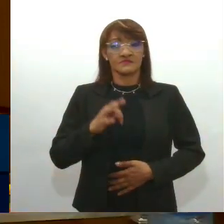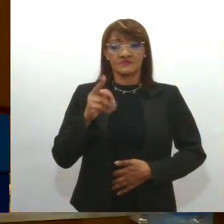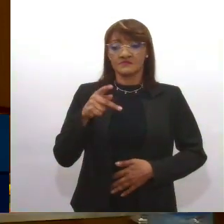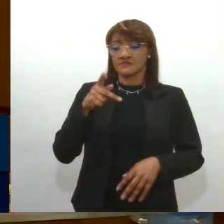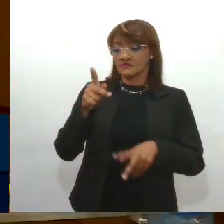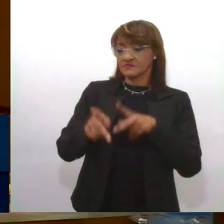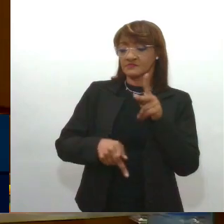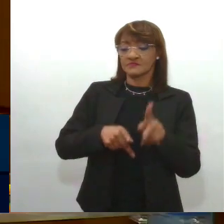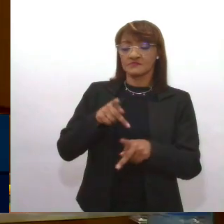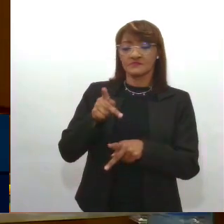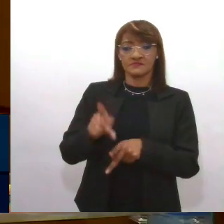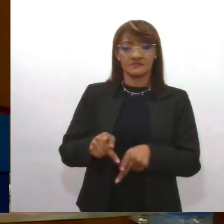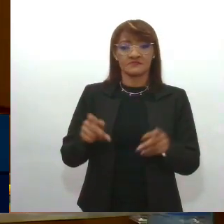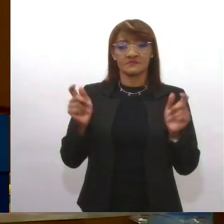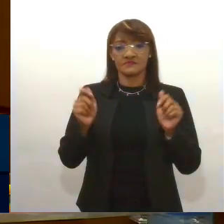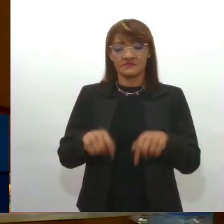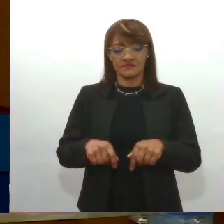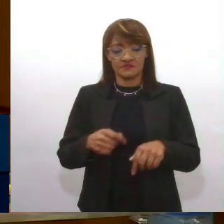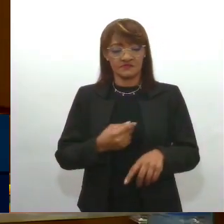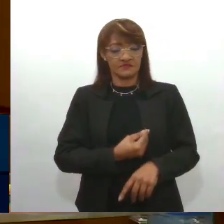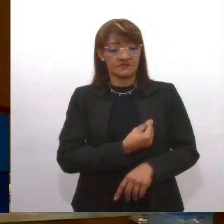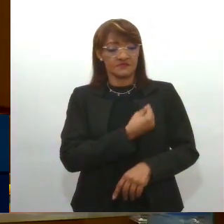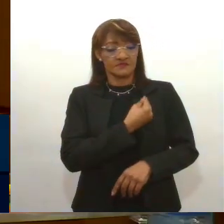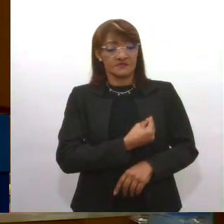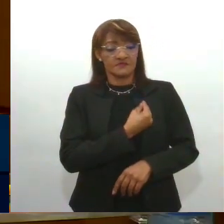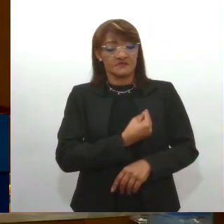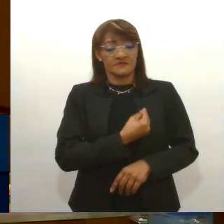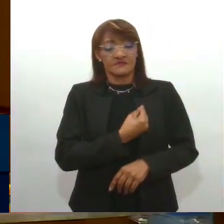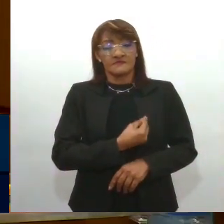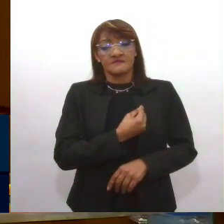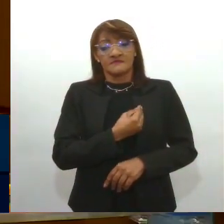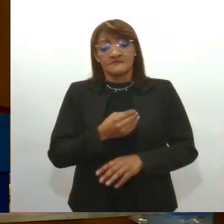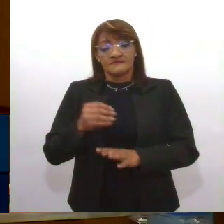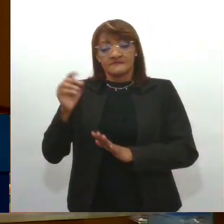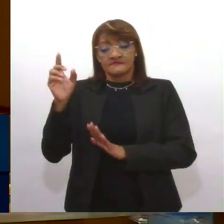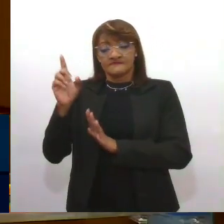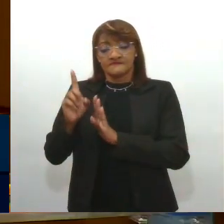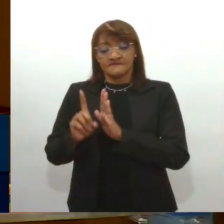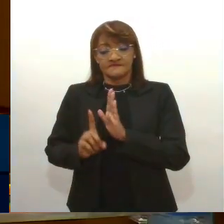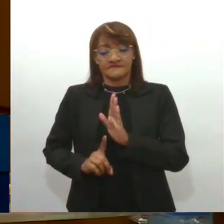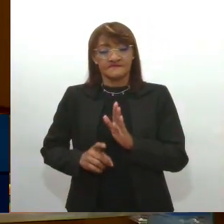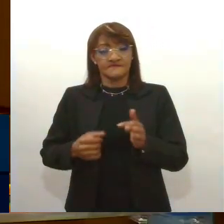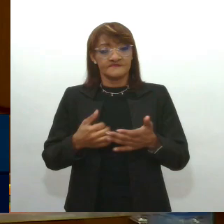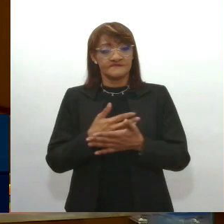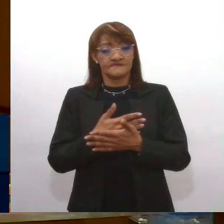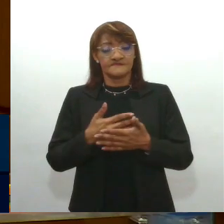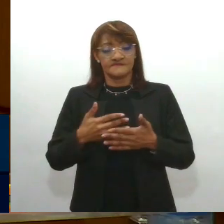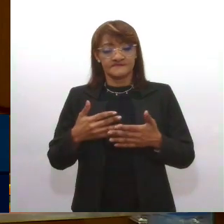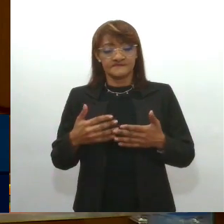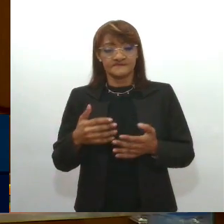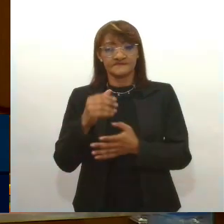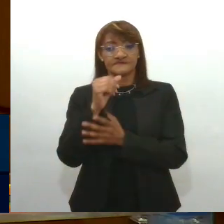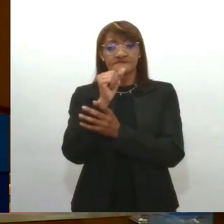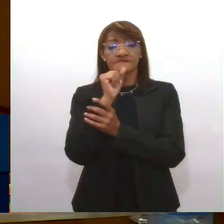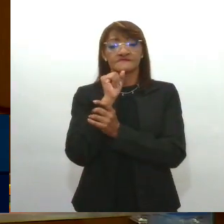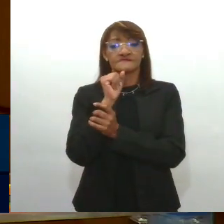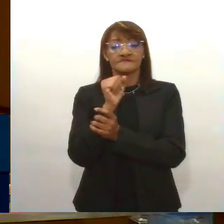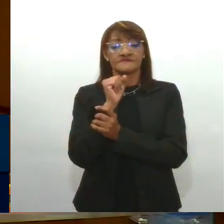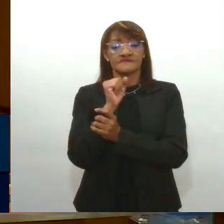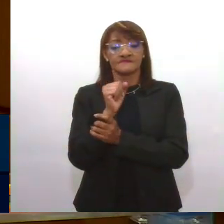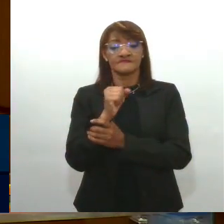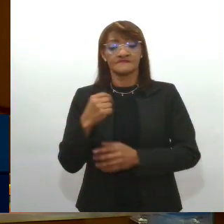parte com o direito à cidade e à moradia garantidos valorização do serviço